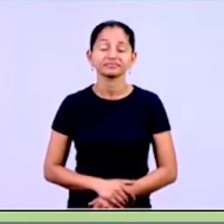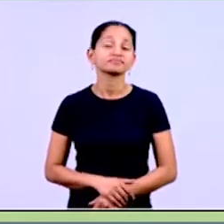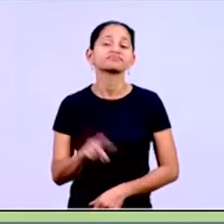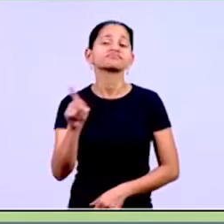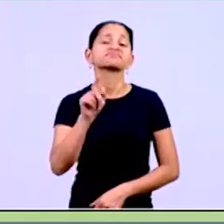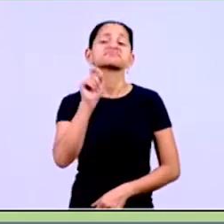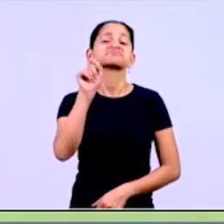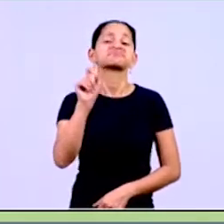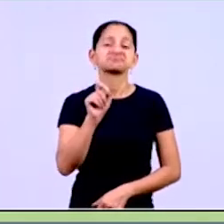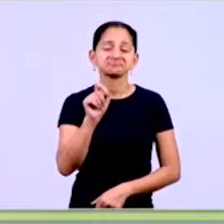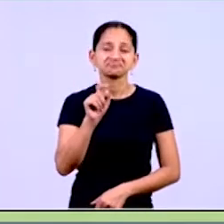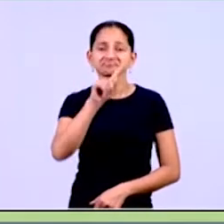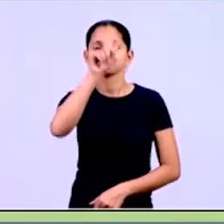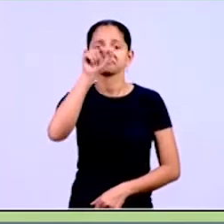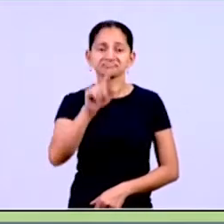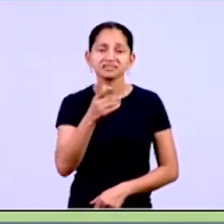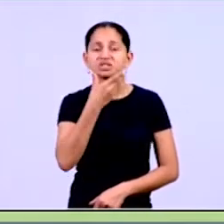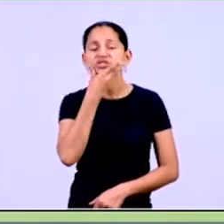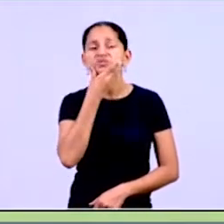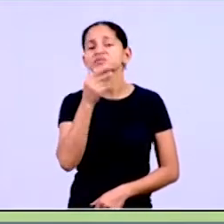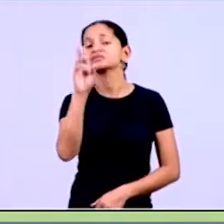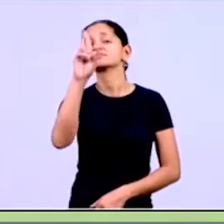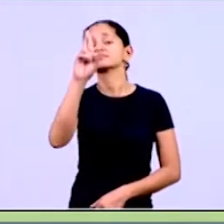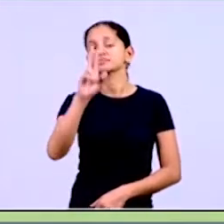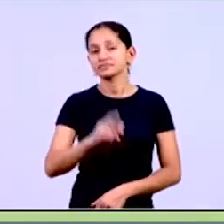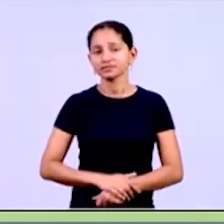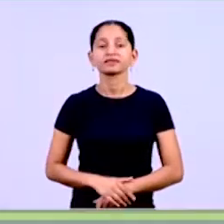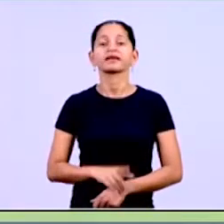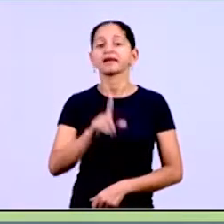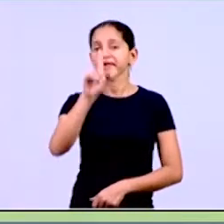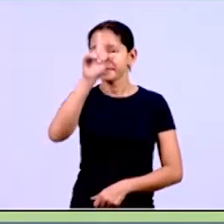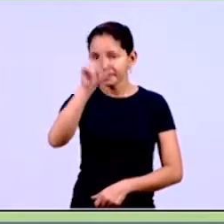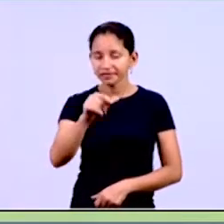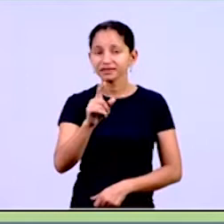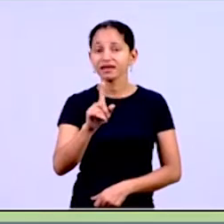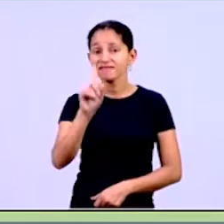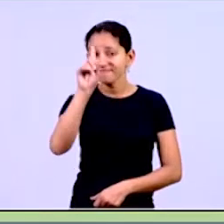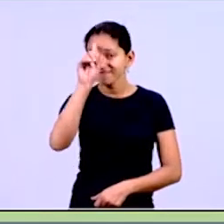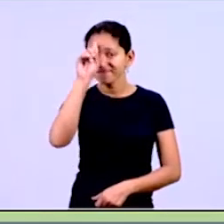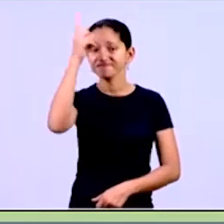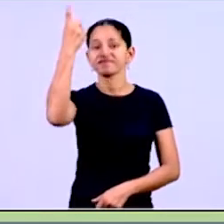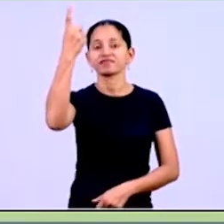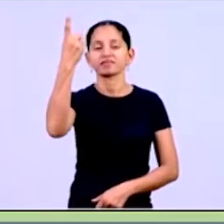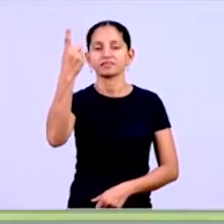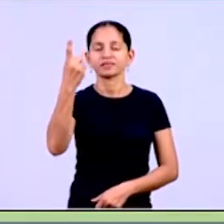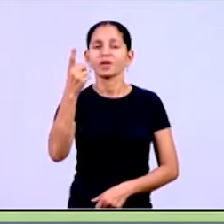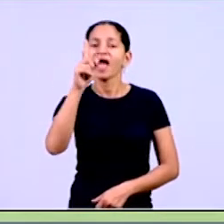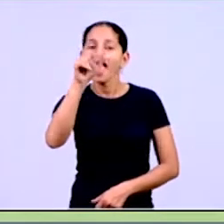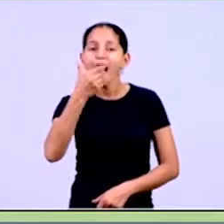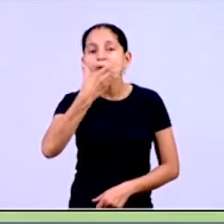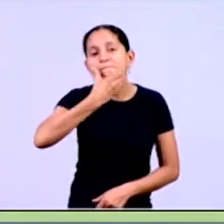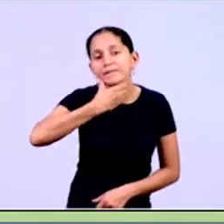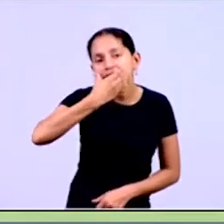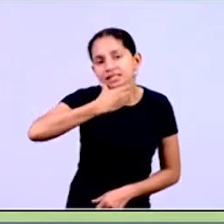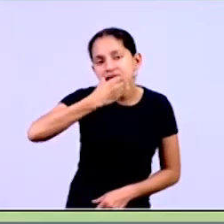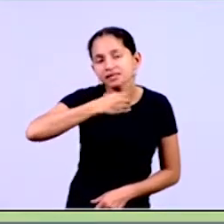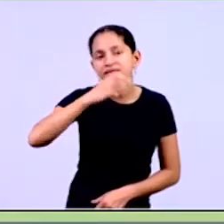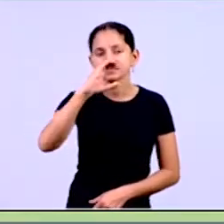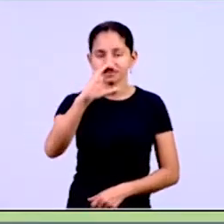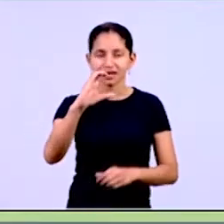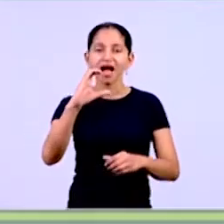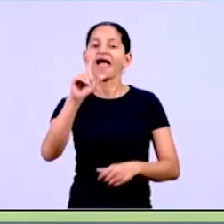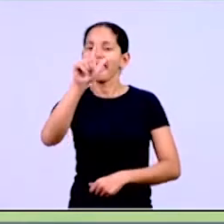Professora, quem foi Steve Jobs, professora? O fundador da Apple, da marquinha da maçã, ele com o Paul Allen, né?